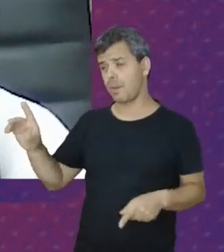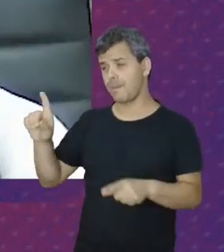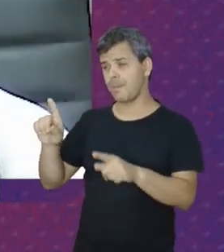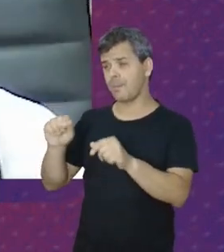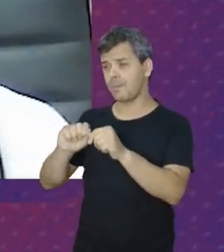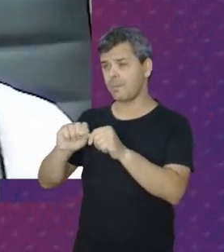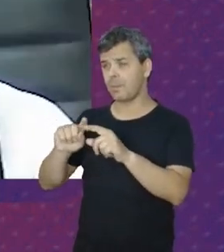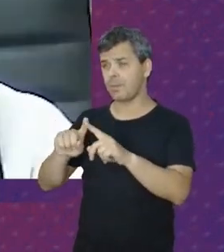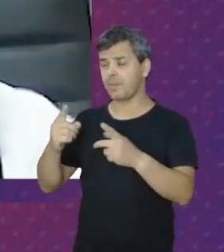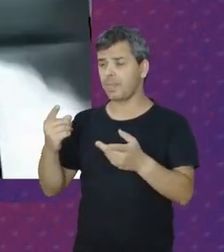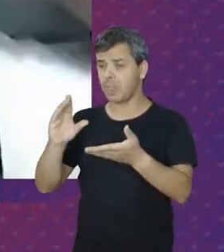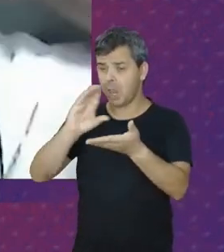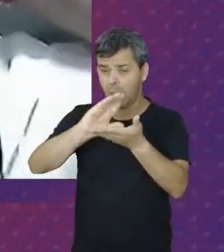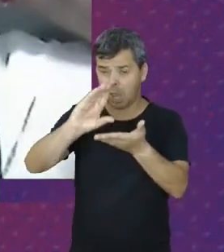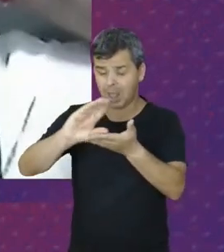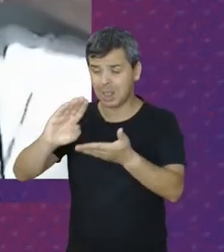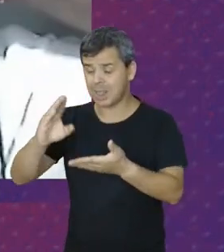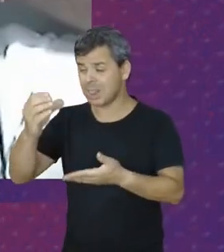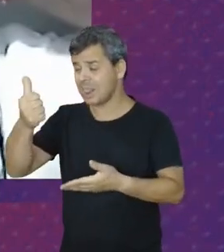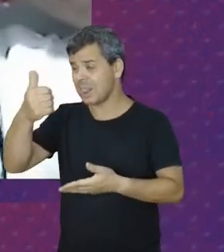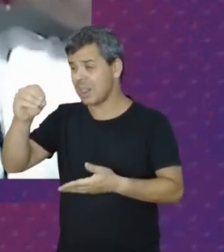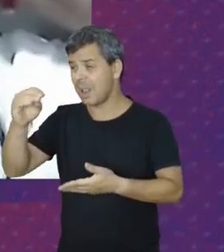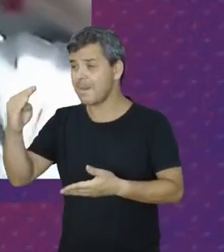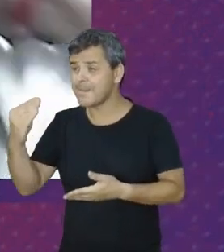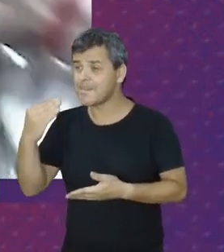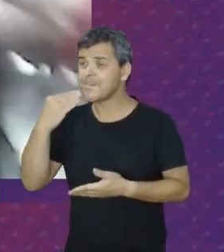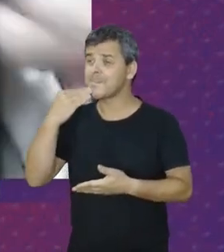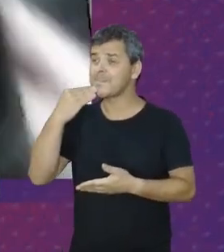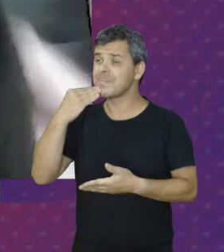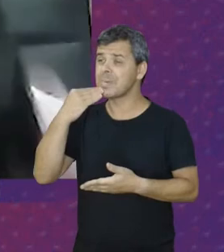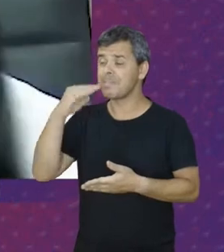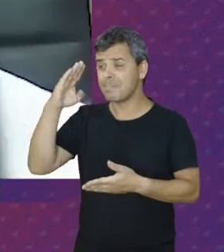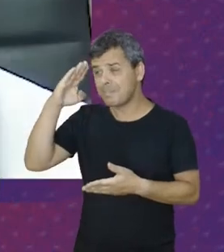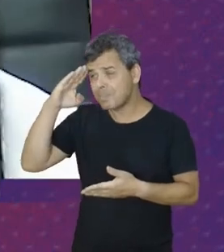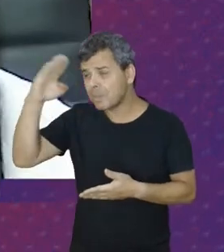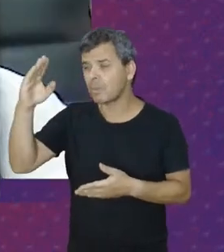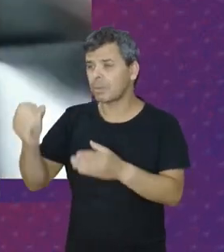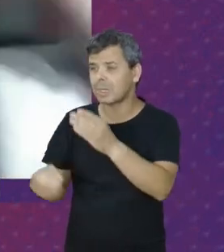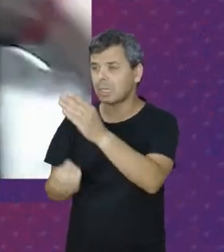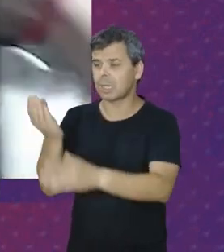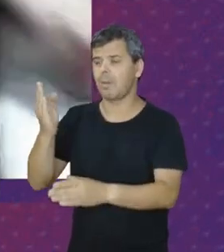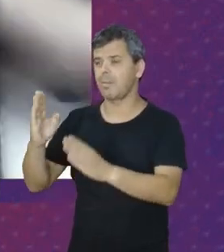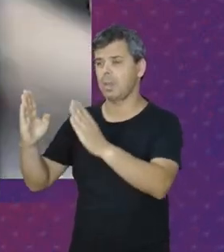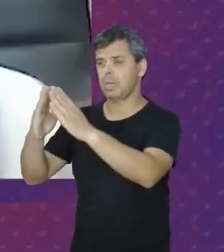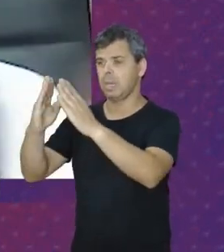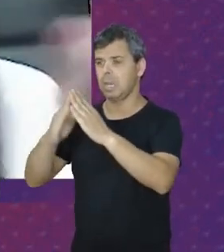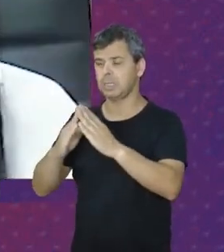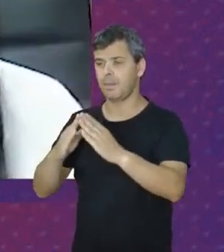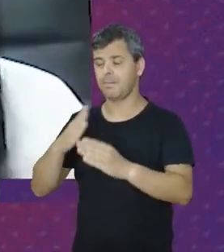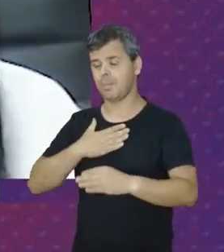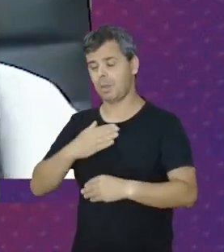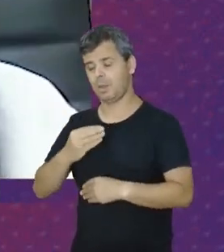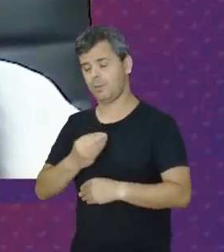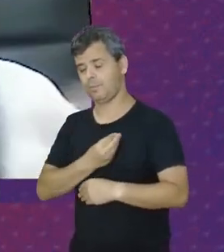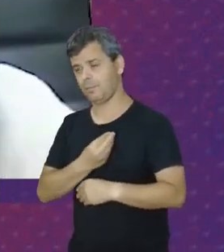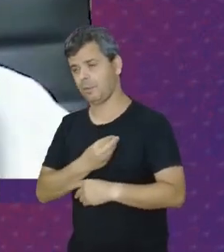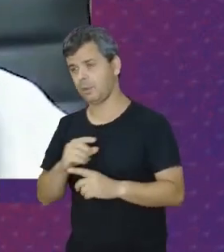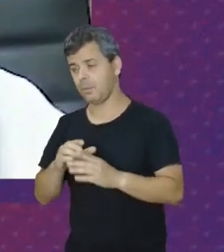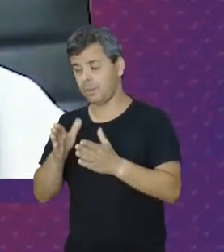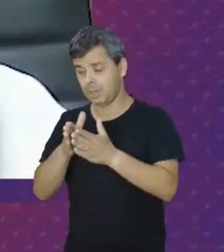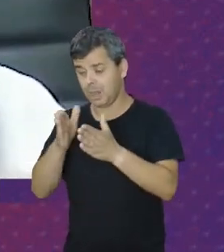Destinando 10 bi exclusivamente para fazer mais unidades no Minha Casa Minha Vida para as